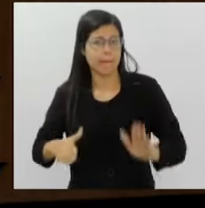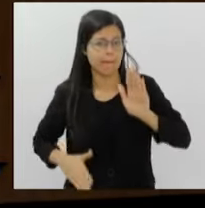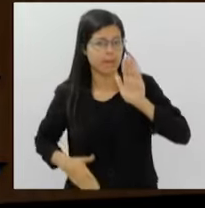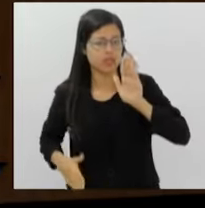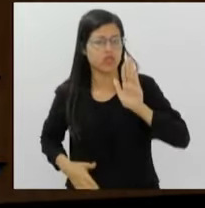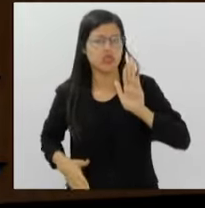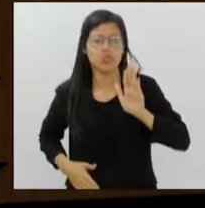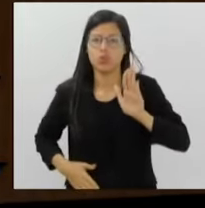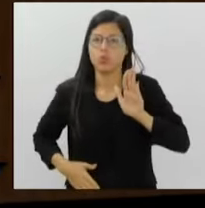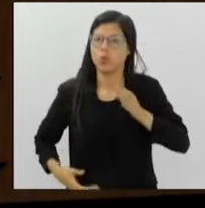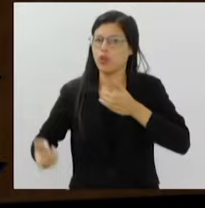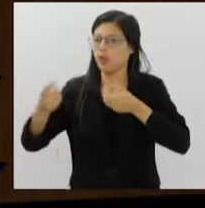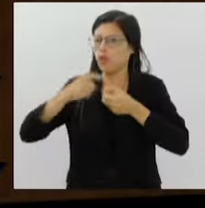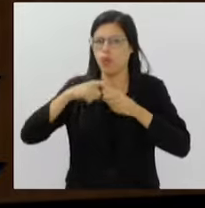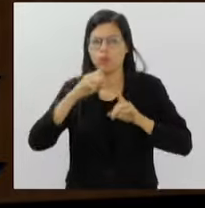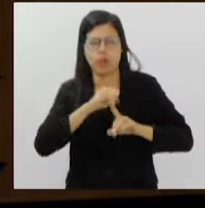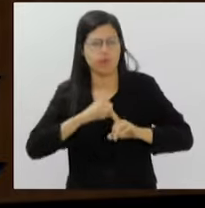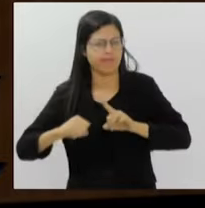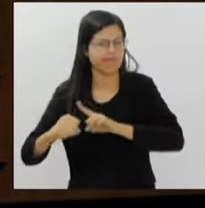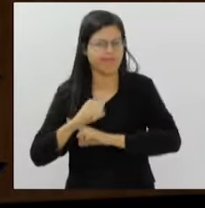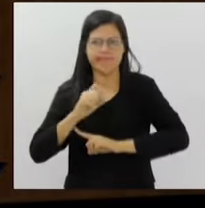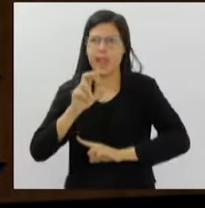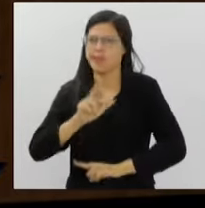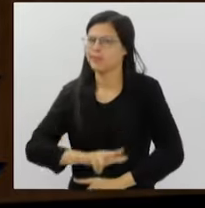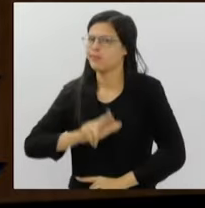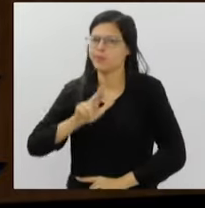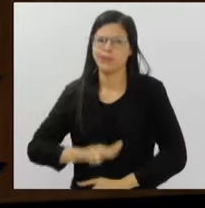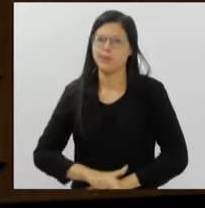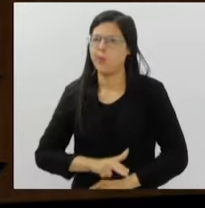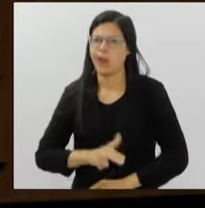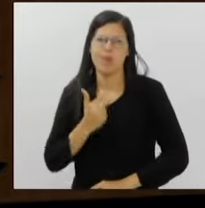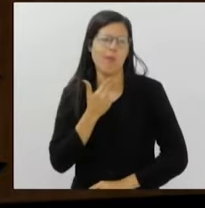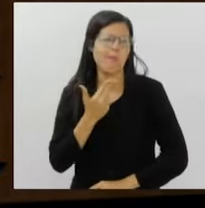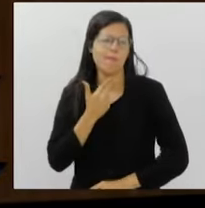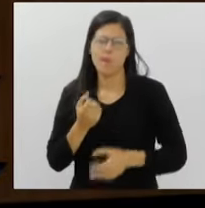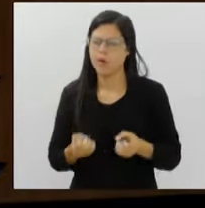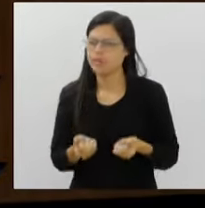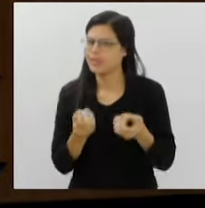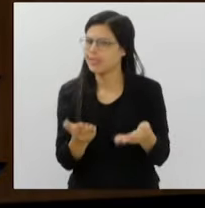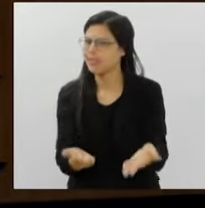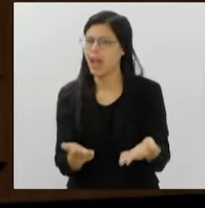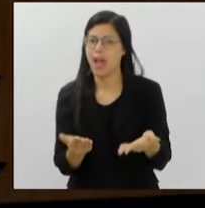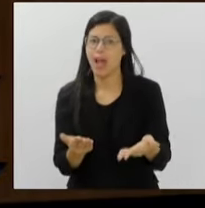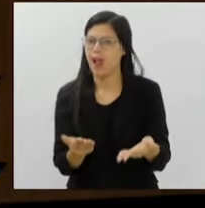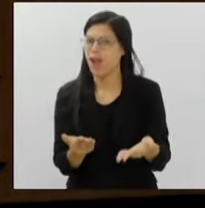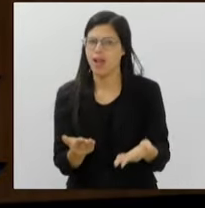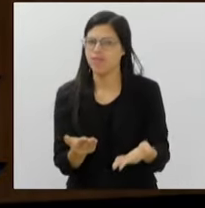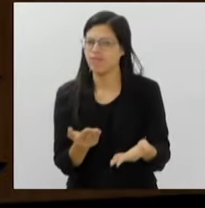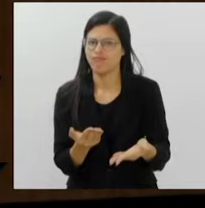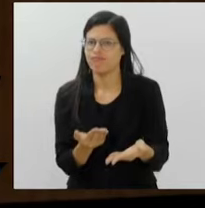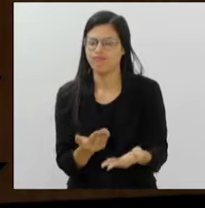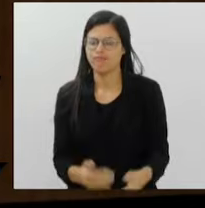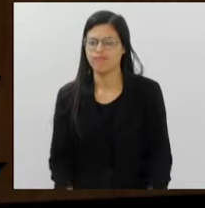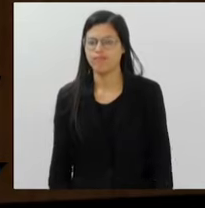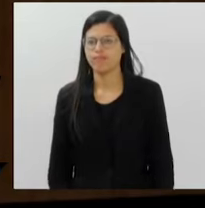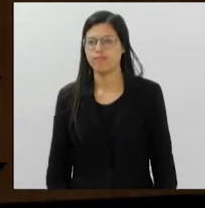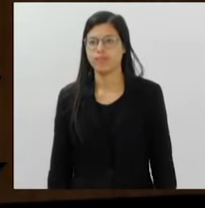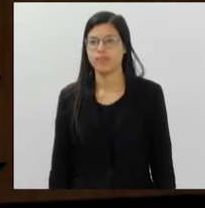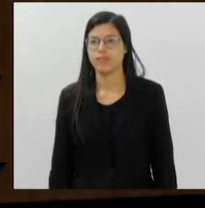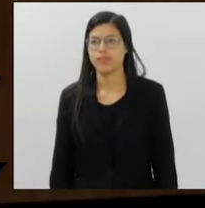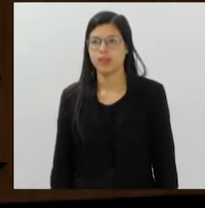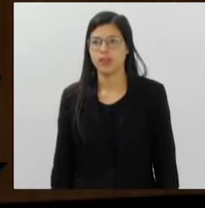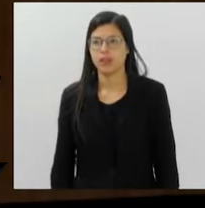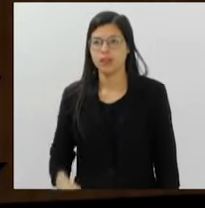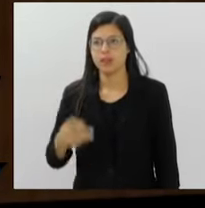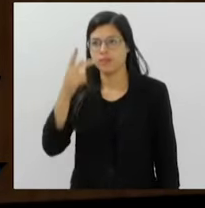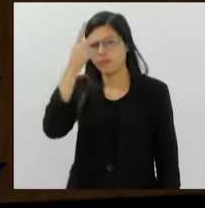a ressocialização não é cabível, não tem jeito. Alguém que pega